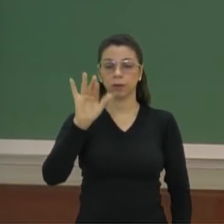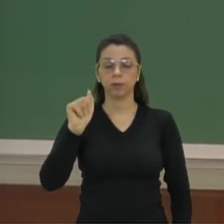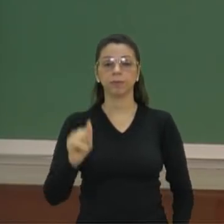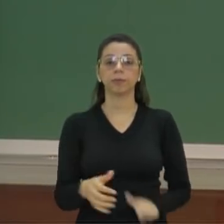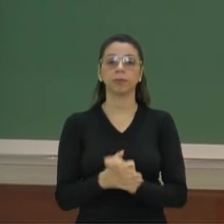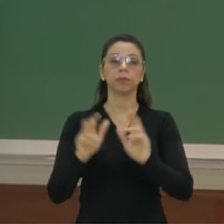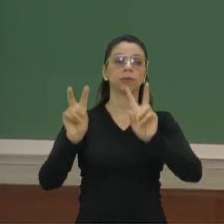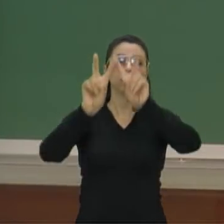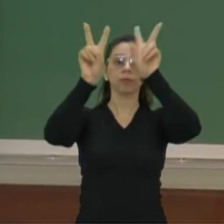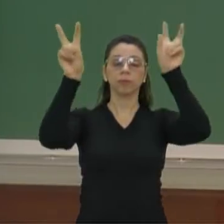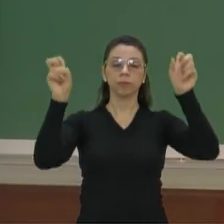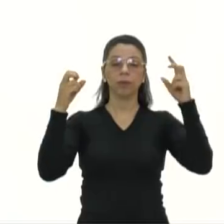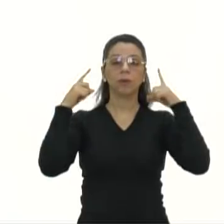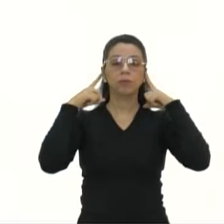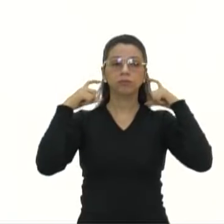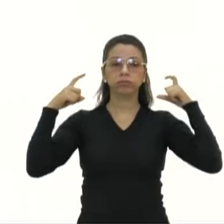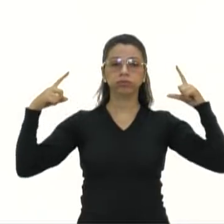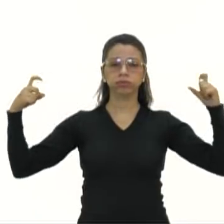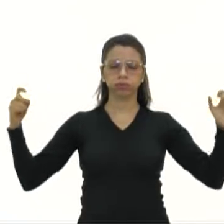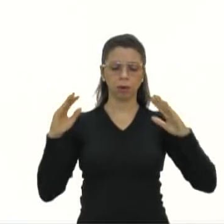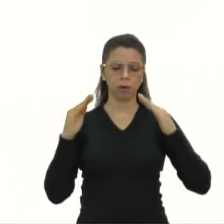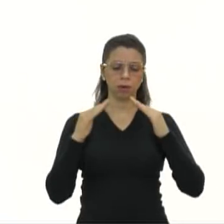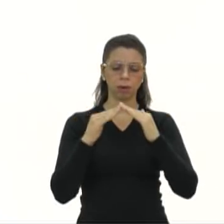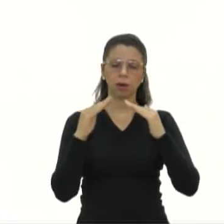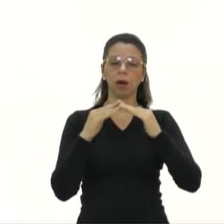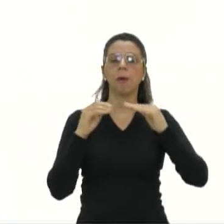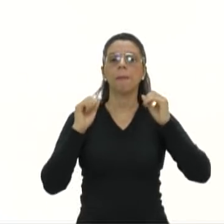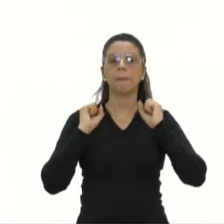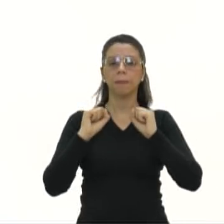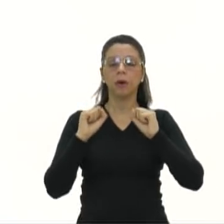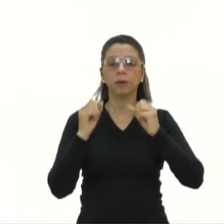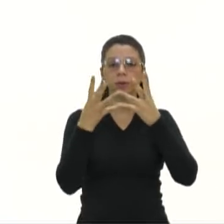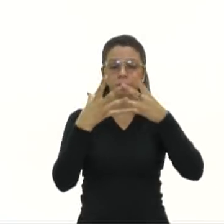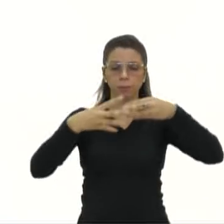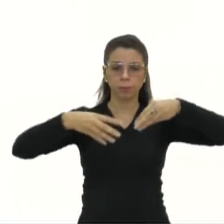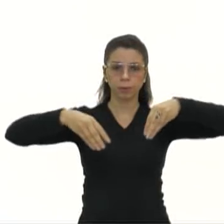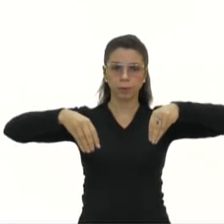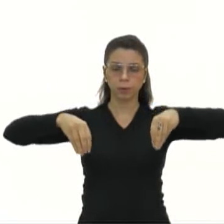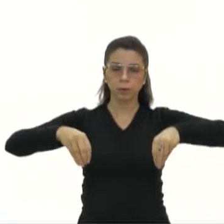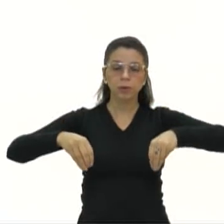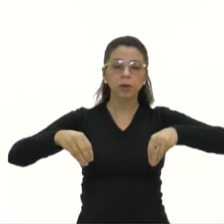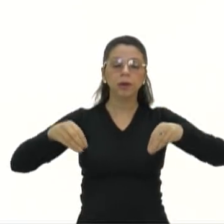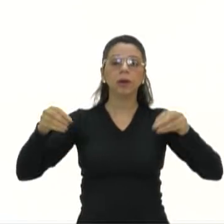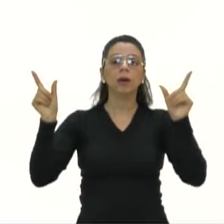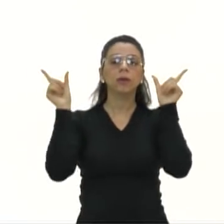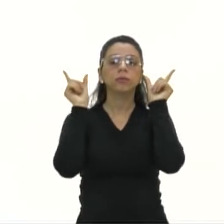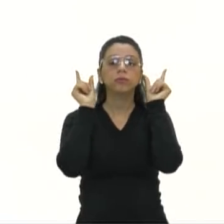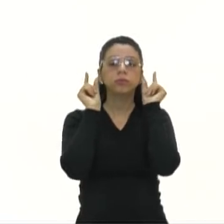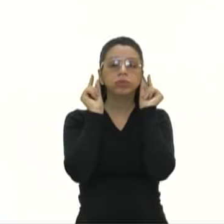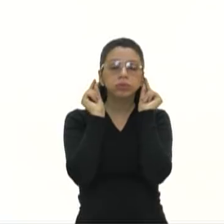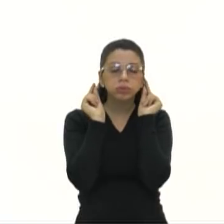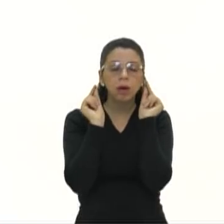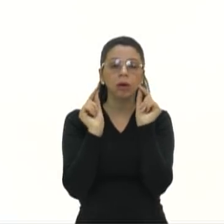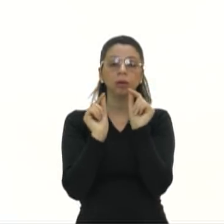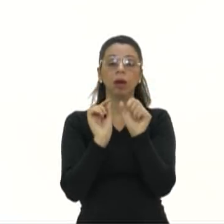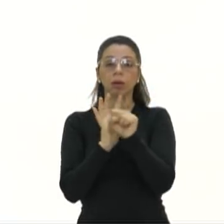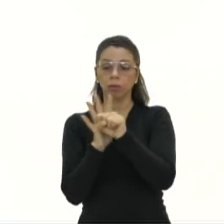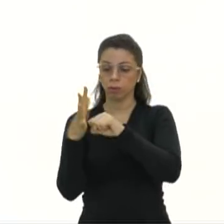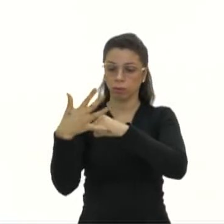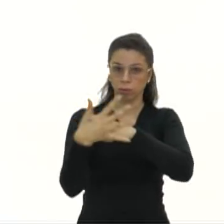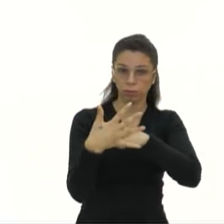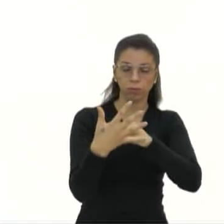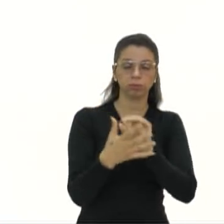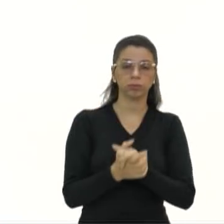reportagem. Barulho em casa pode prejudicar a audição durante a quarentena. É mesmo, nós estamos em